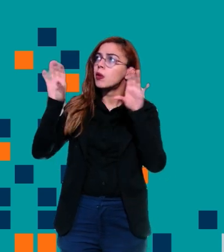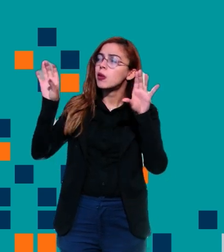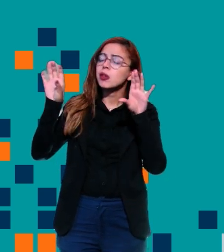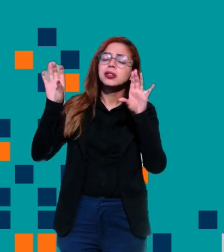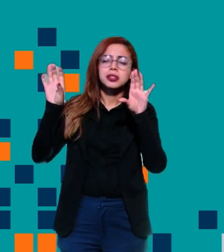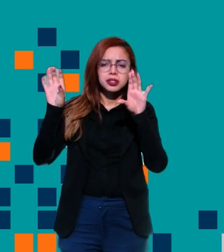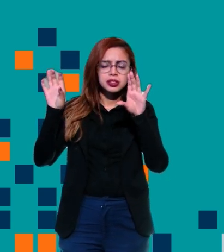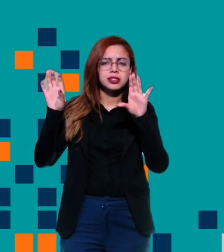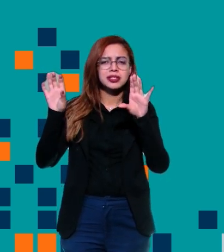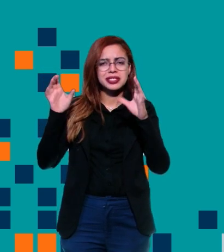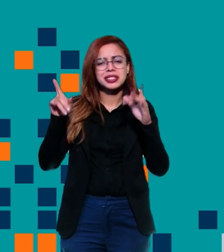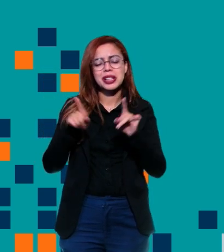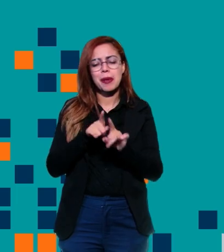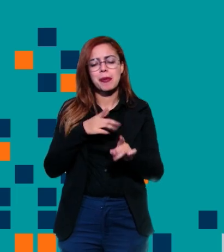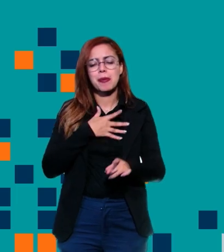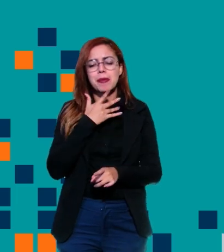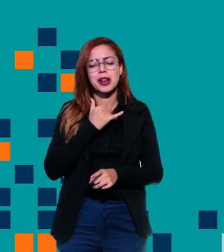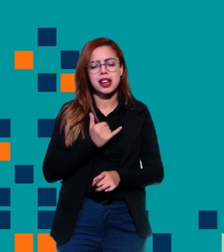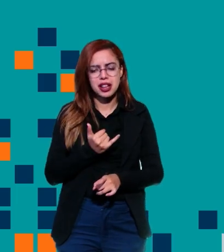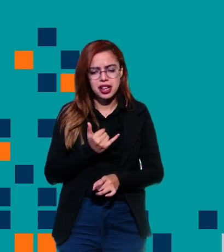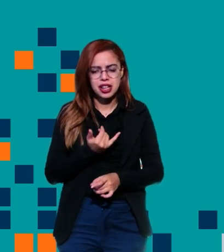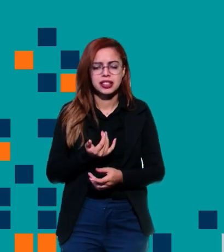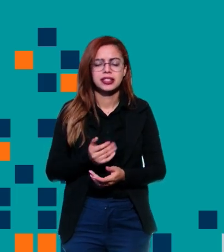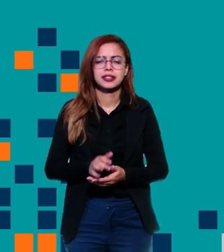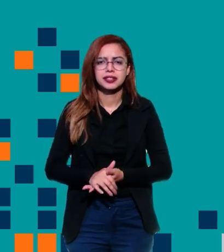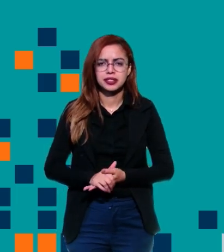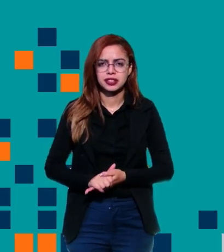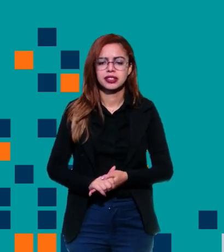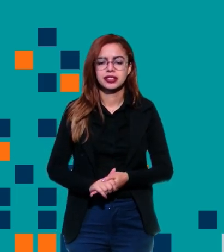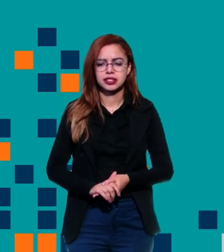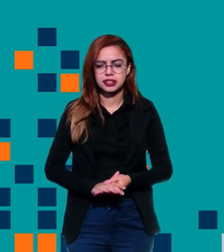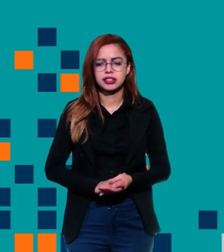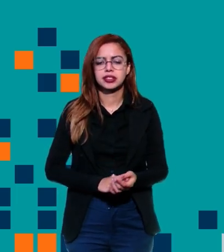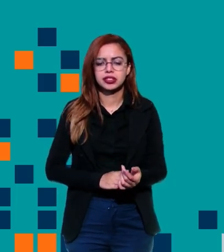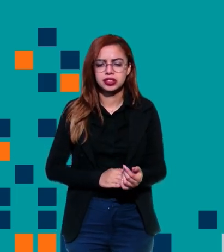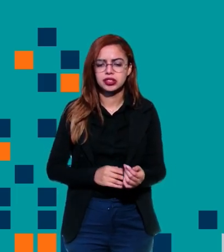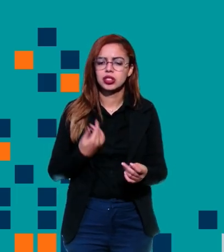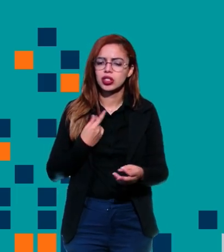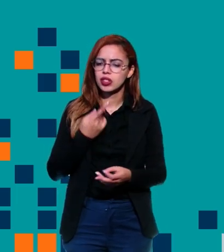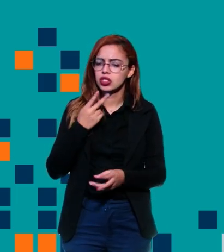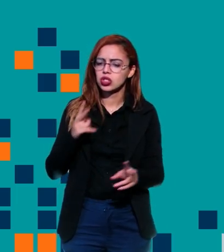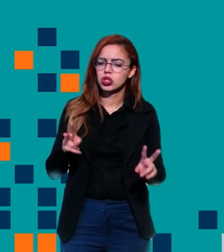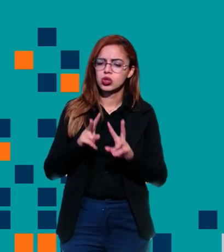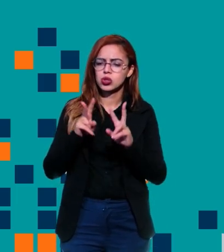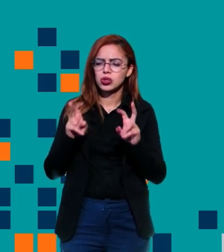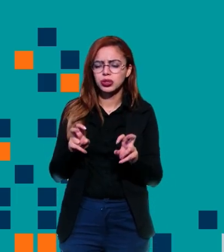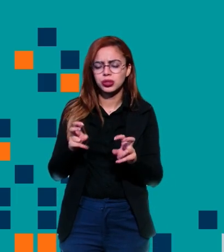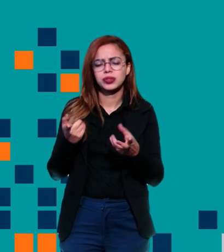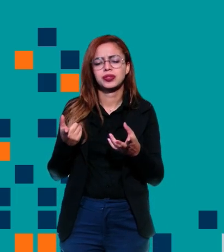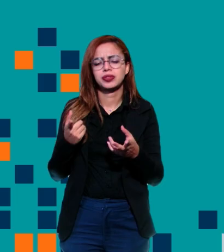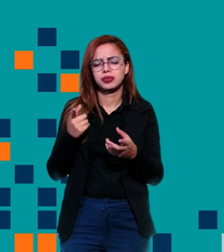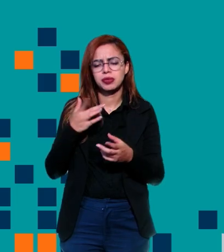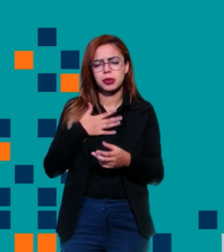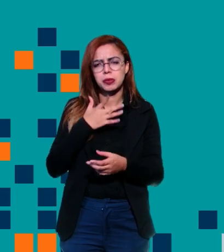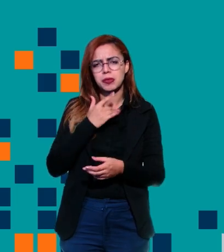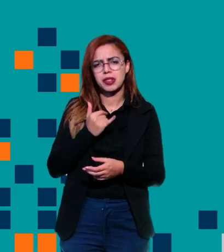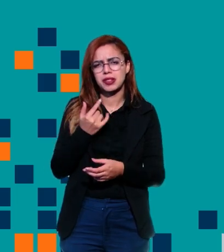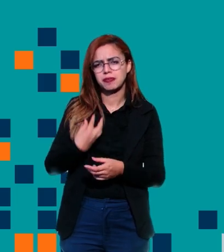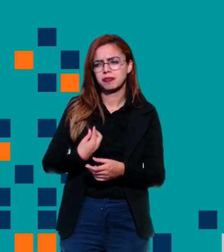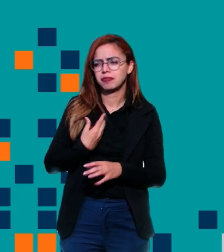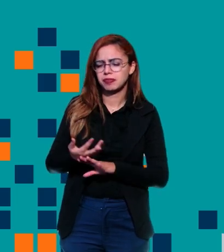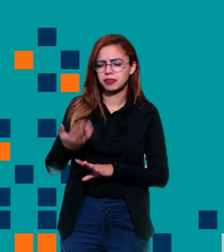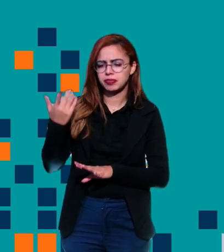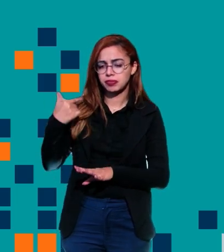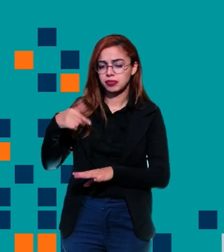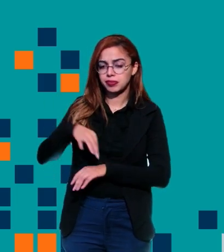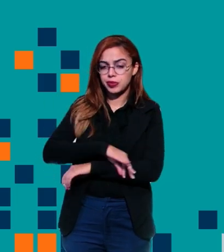meu pai, né, que a gente estava falando sobre isso agora. Ele veio numa época que a arquitetura